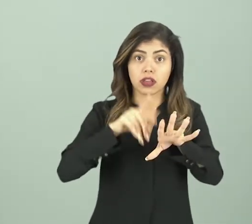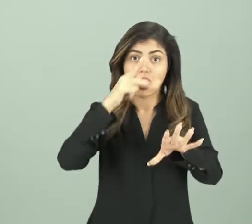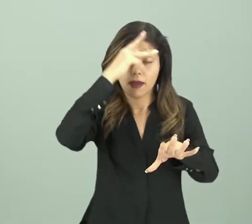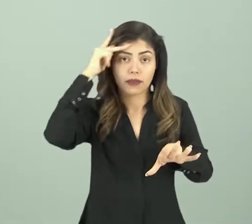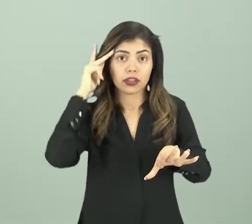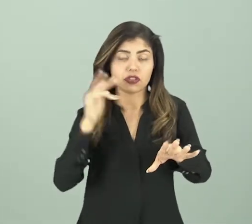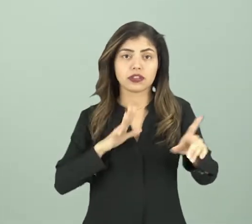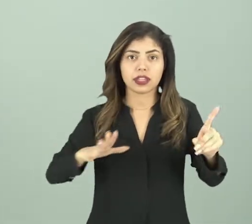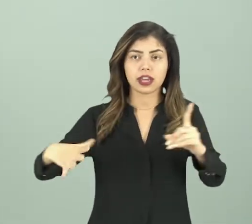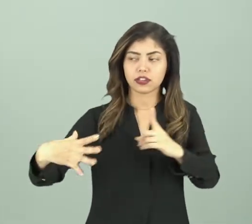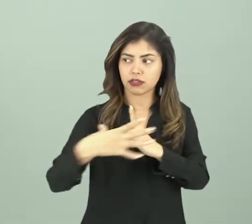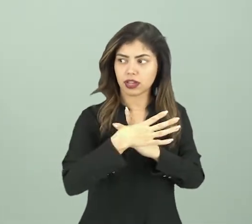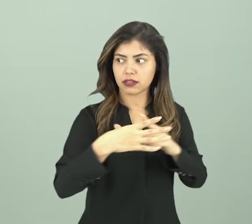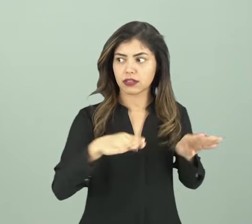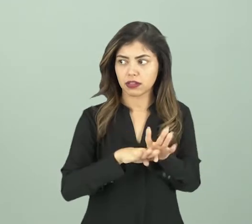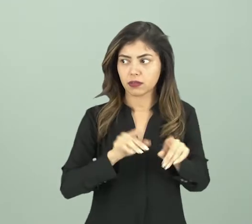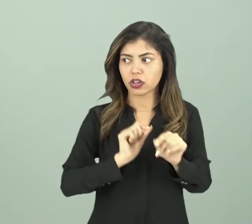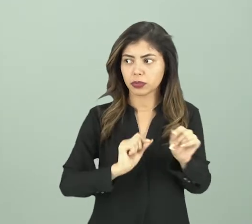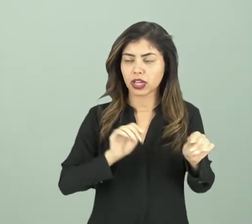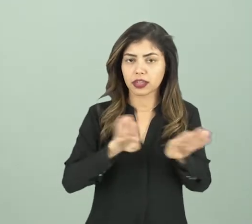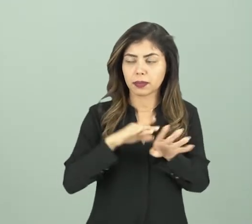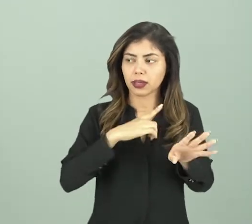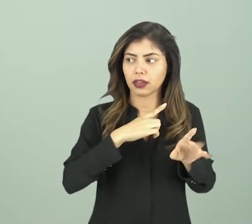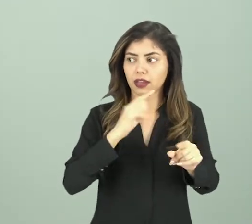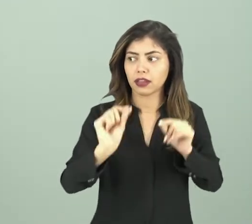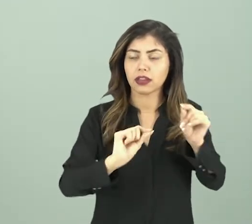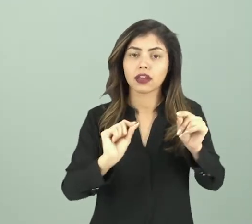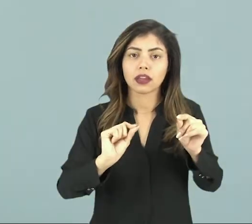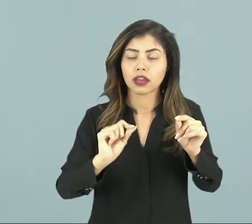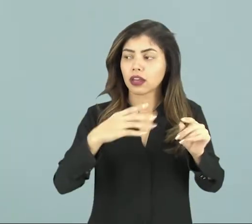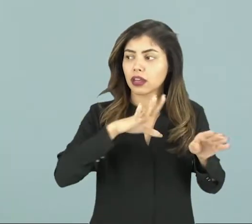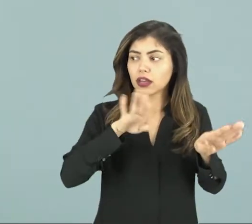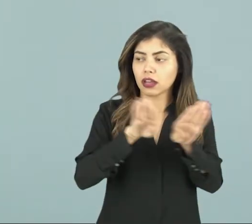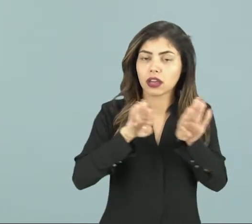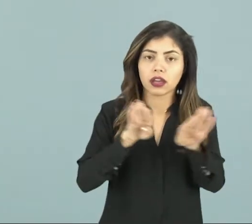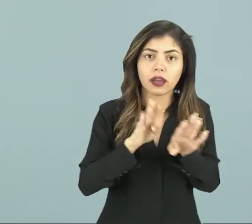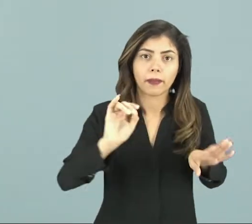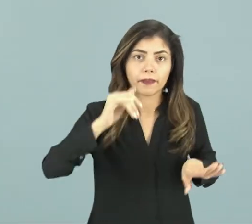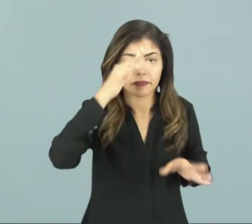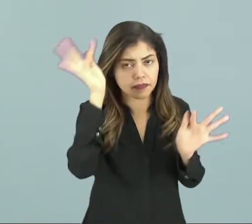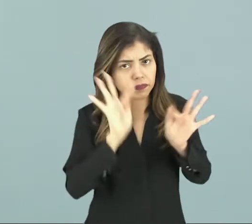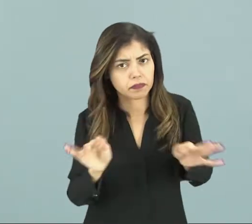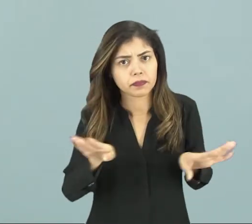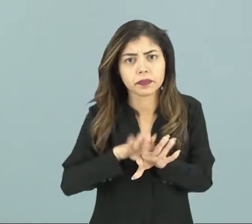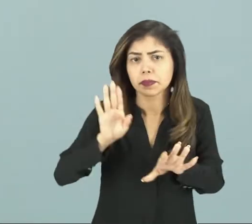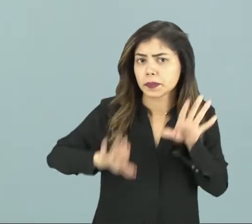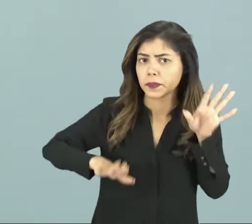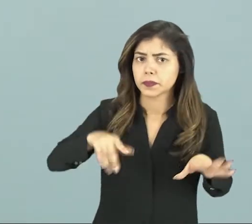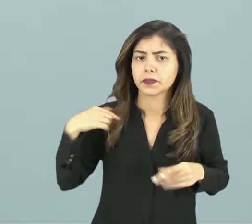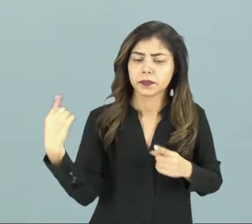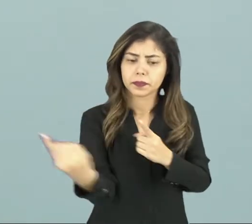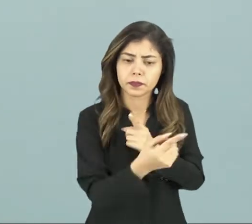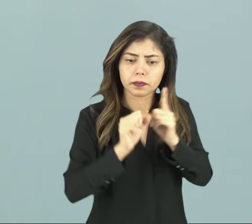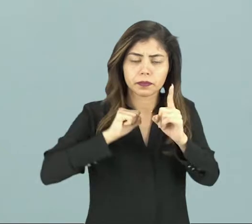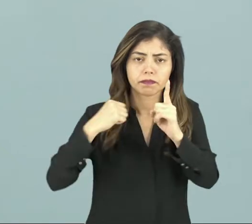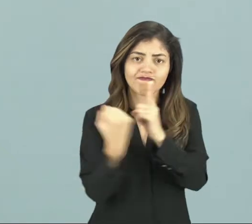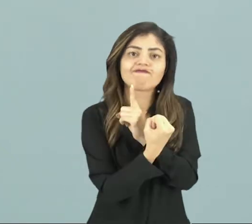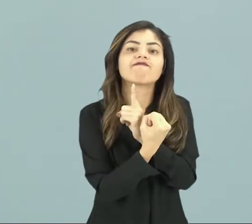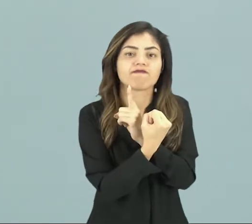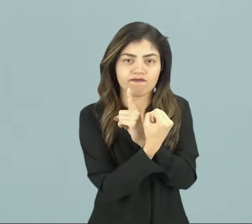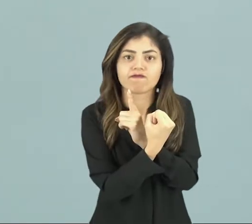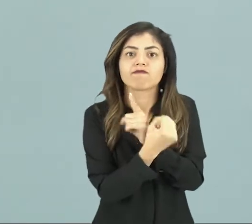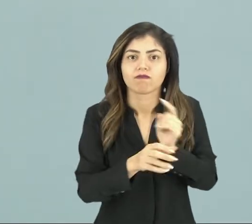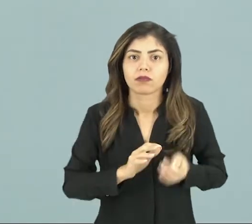atentado gravíssimo à cidadania. Infelizmente, mas isso é aquilo que acontece na nossa sociedade e